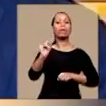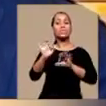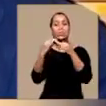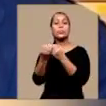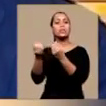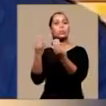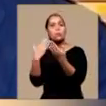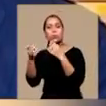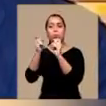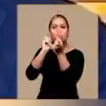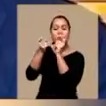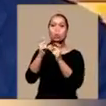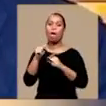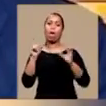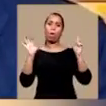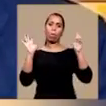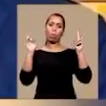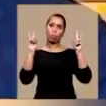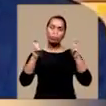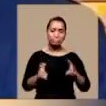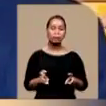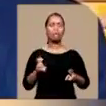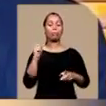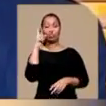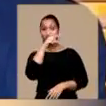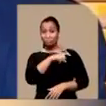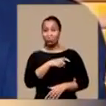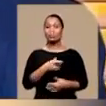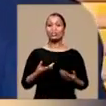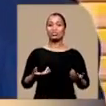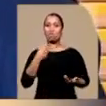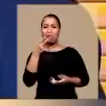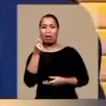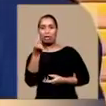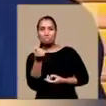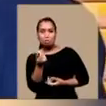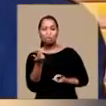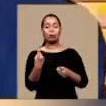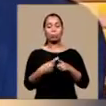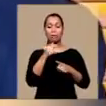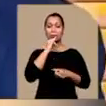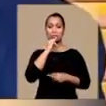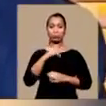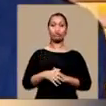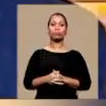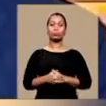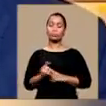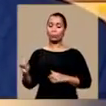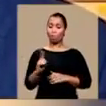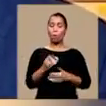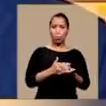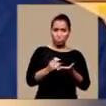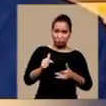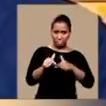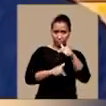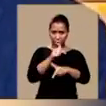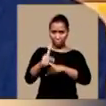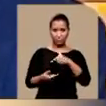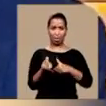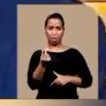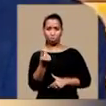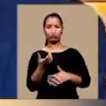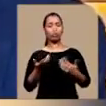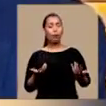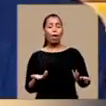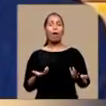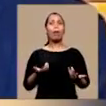reunião de família, é um assunto muito complicado, falar de dinheiro, né? Eu costumo até brincar, né? Quando eu entrei nessa área de coaching financeiro, eu